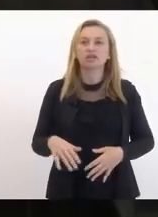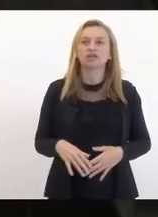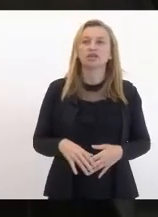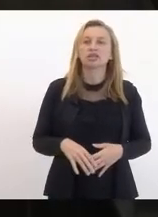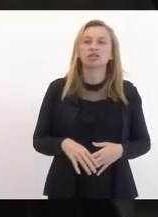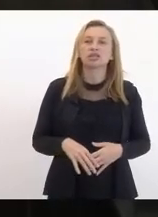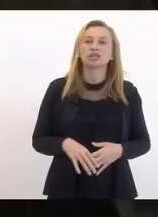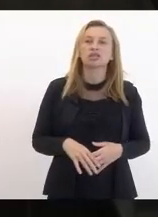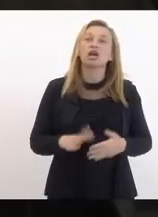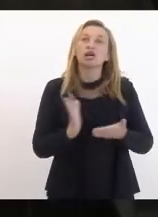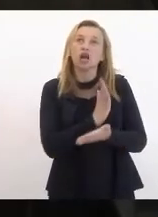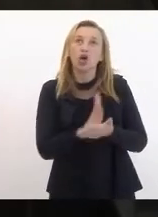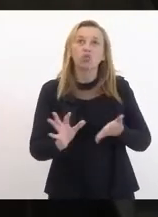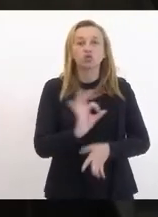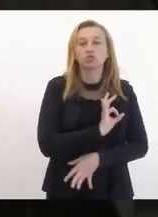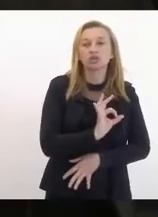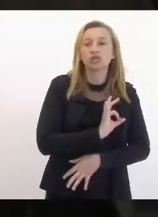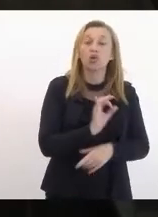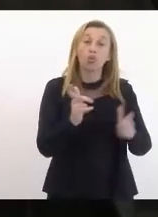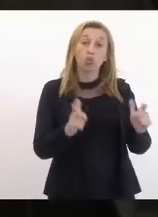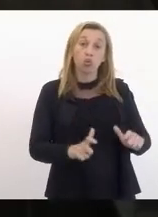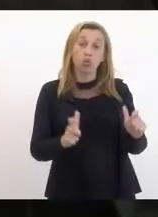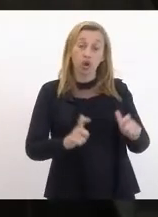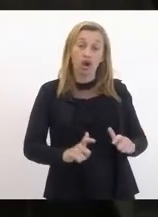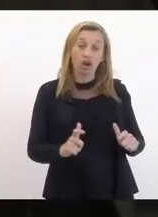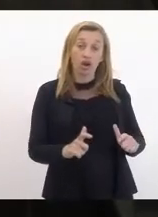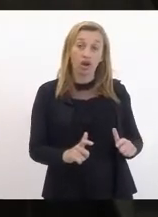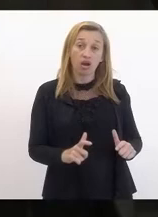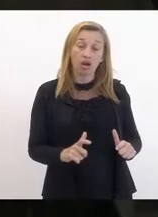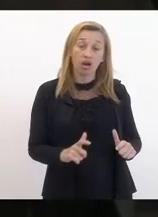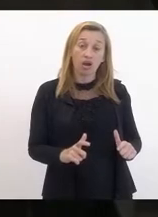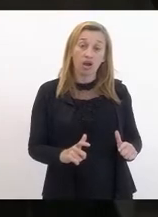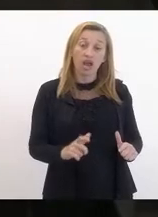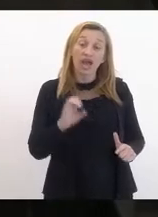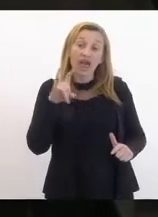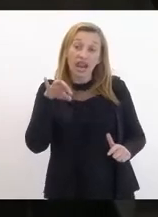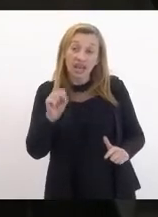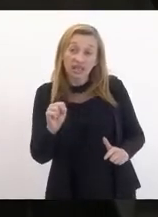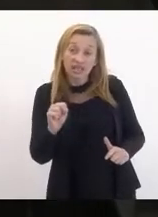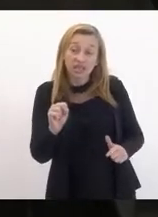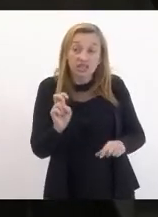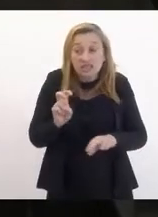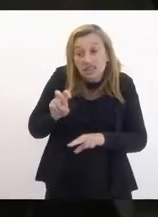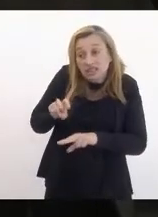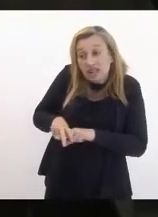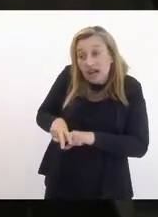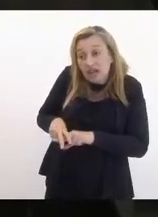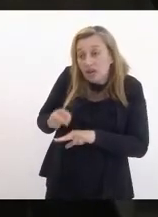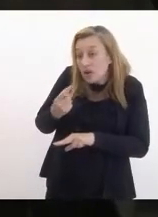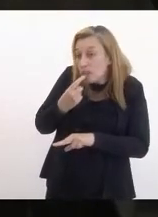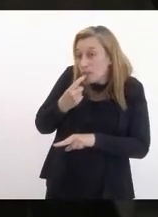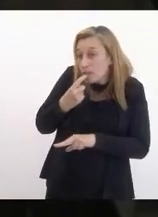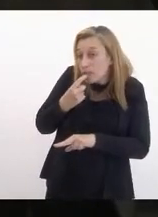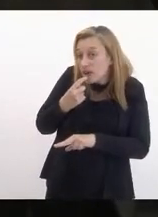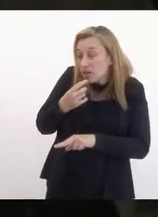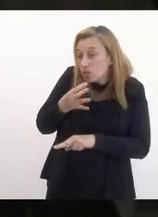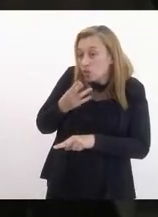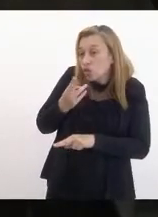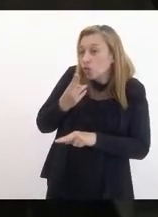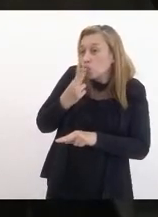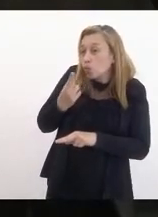Na versão de alguns policiais, no local, o Elias estaria sentado próximo a uma boca de fumo.